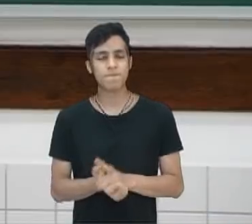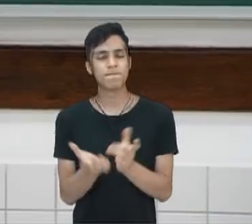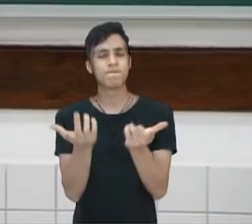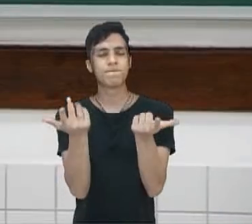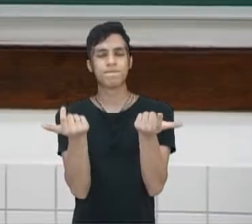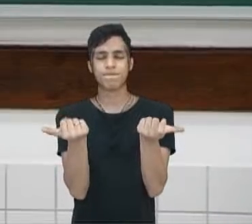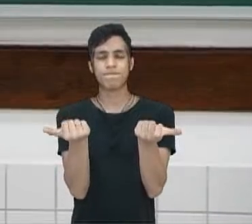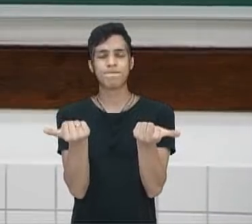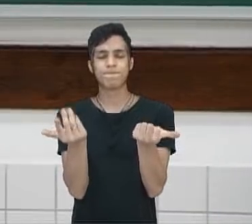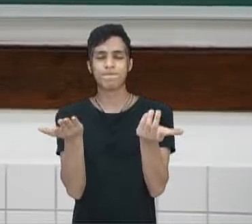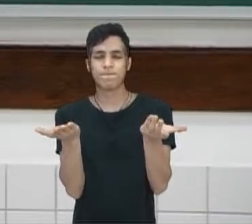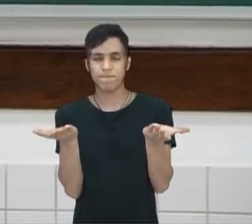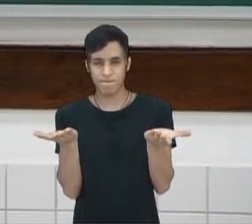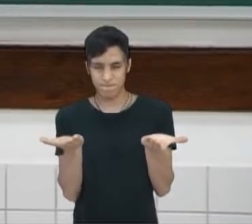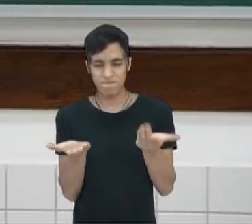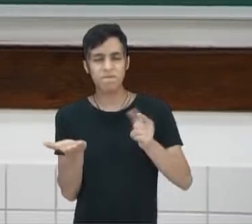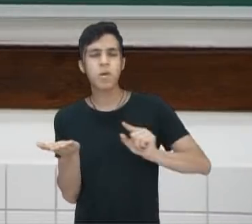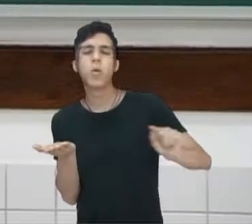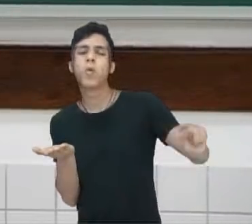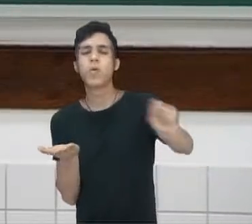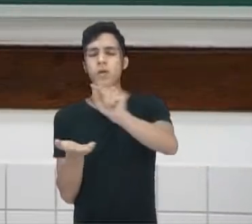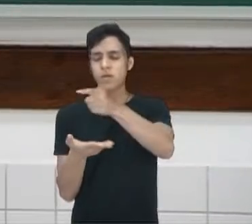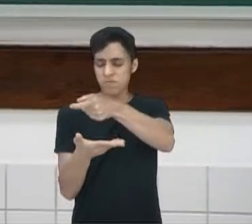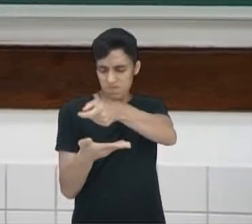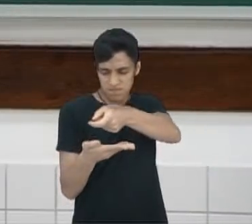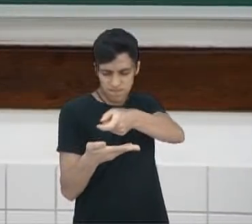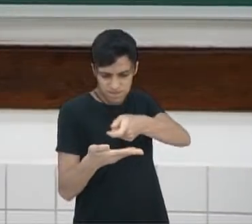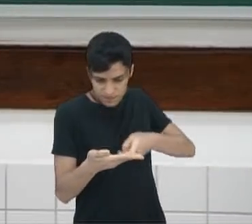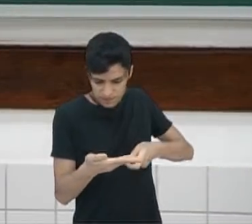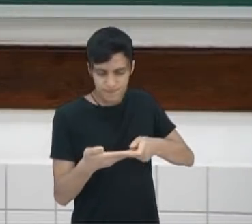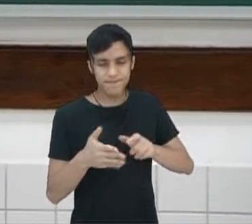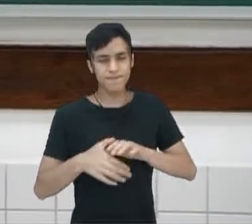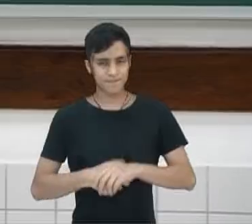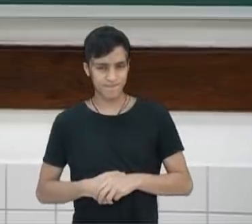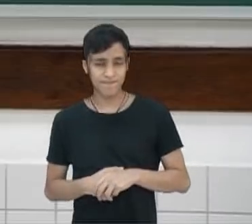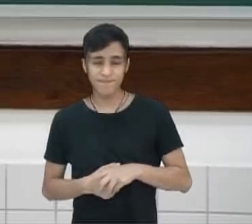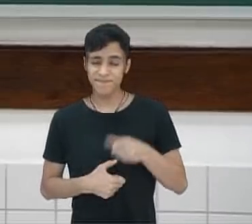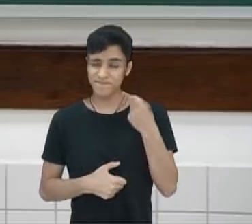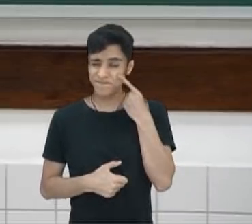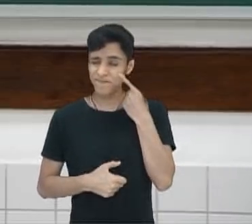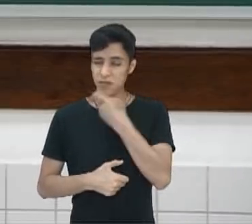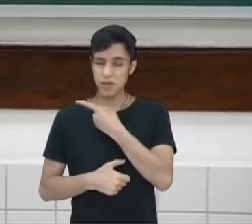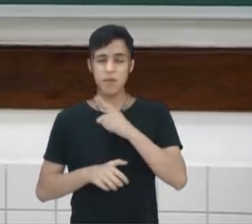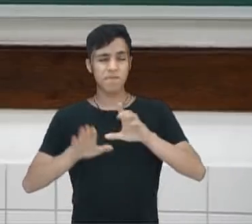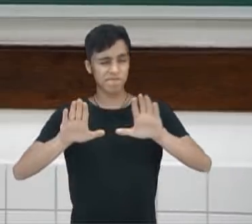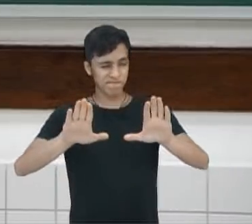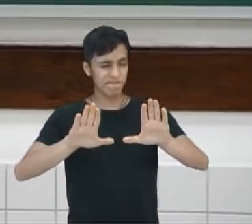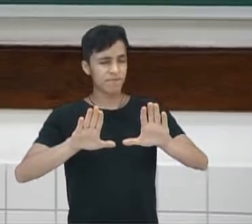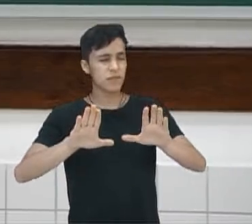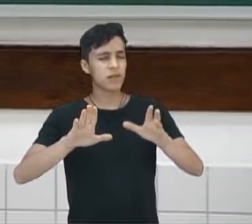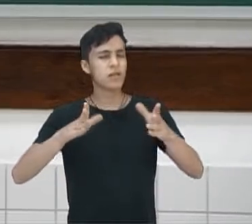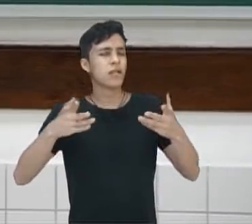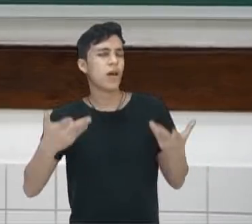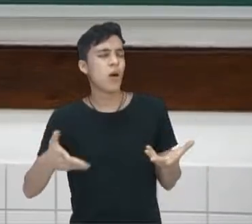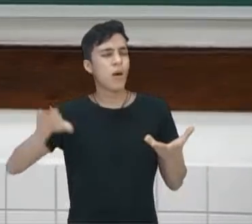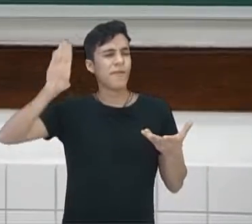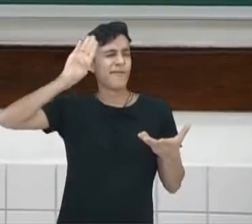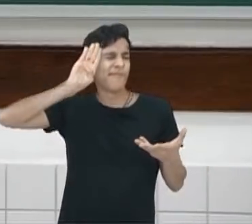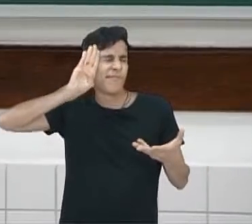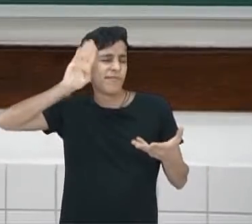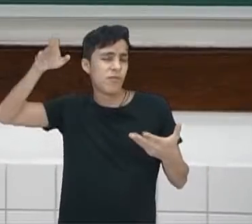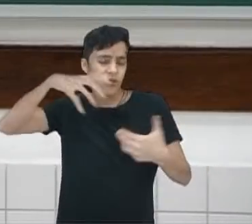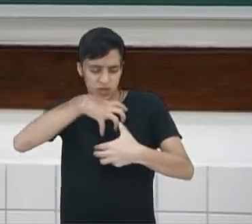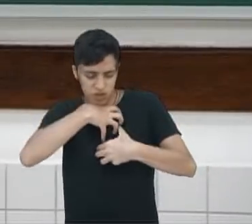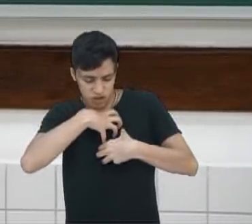Então, o que você colocou aí? Olha só, A principal forma do nosso